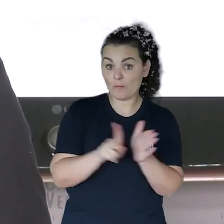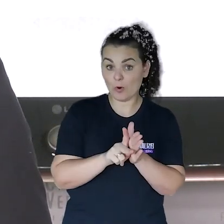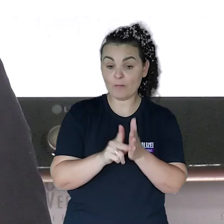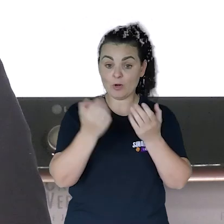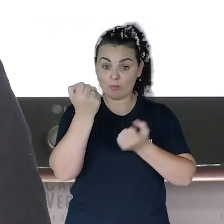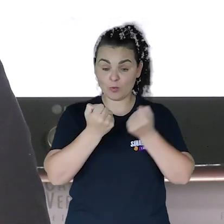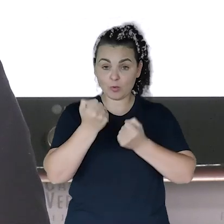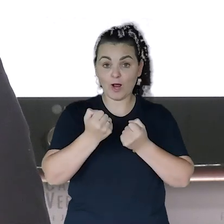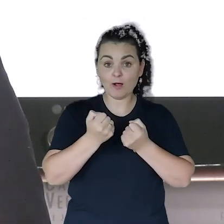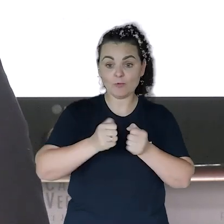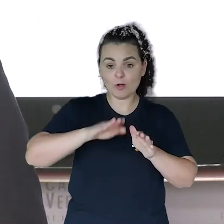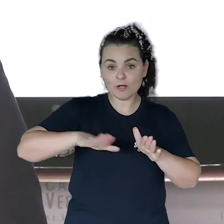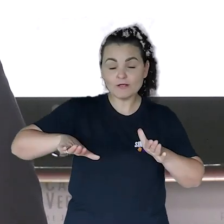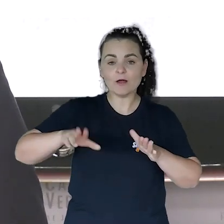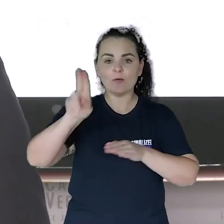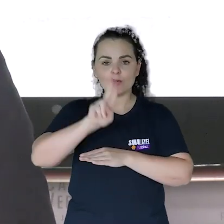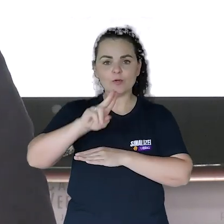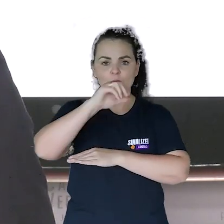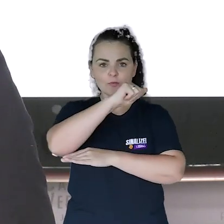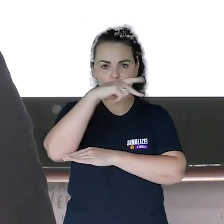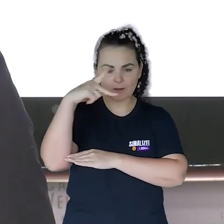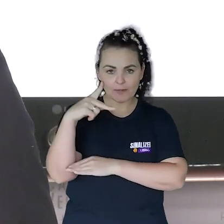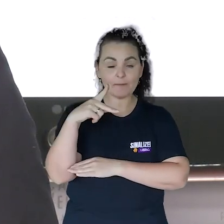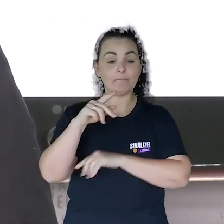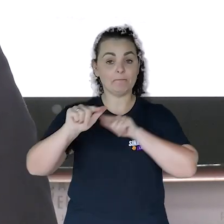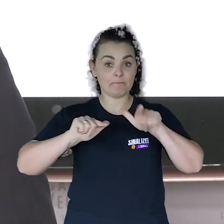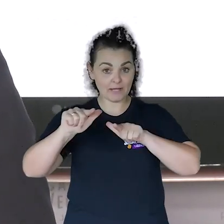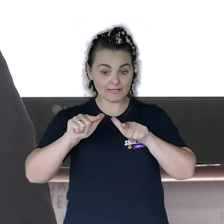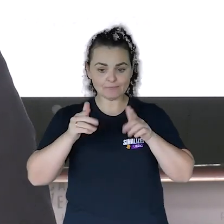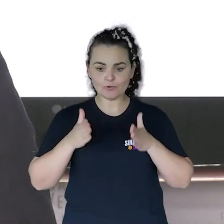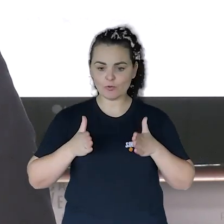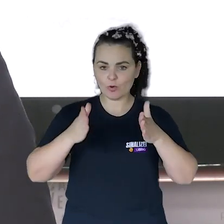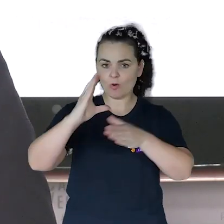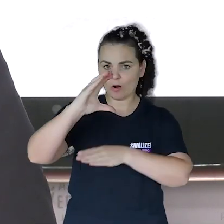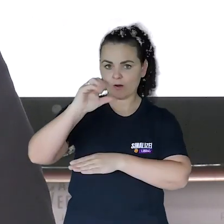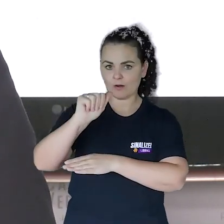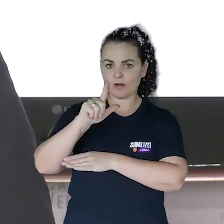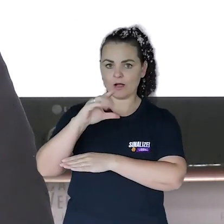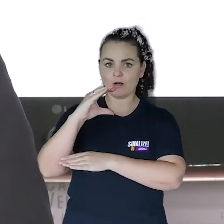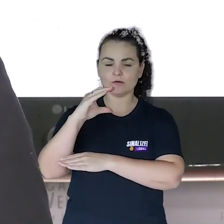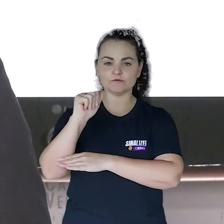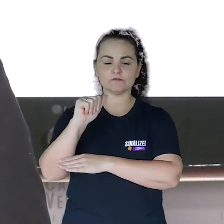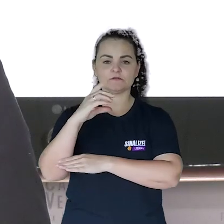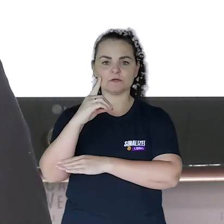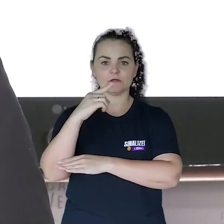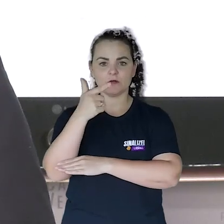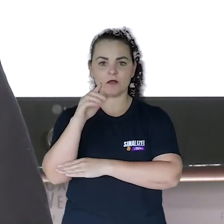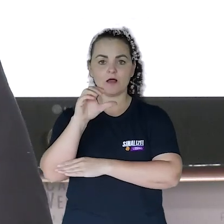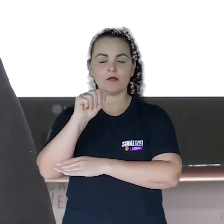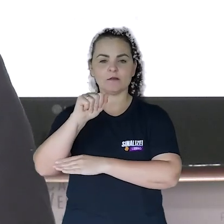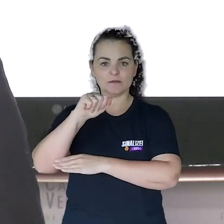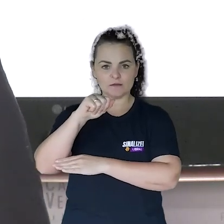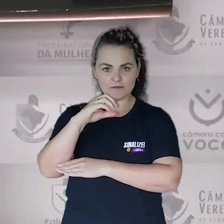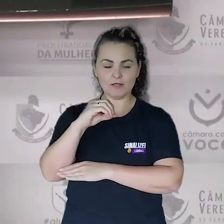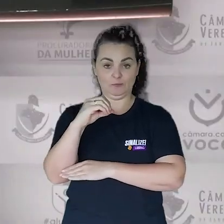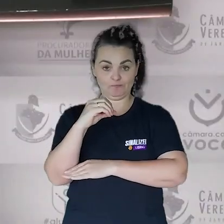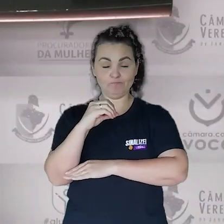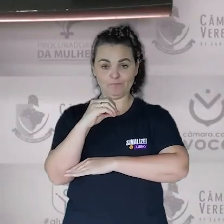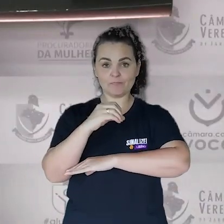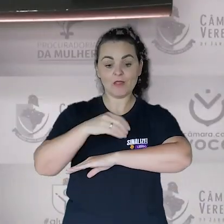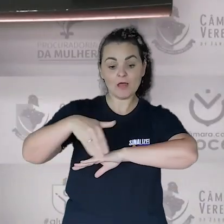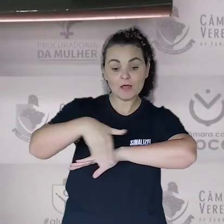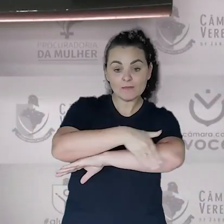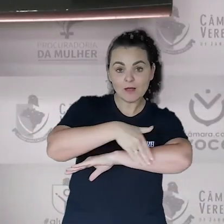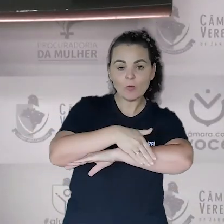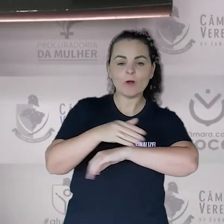automóveis de aplicativo e motoboys na extensão do calçadão da Avenida Marechal Deodoro da Fonseca no centro a